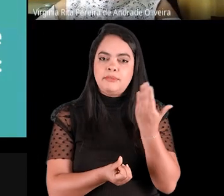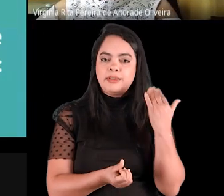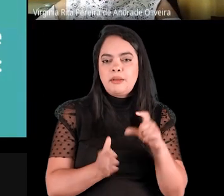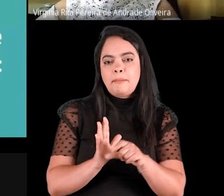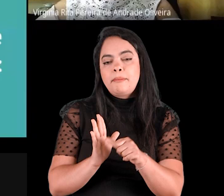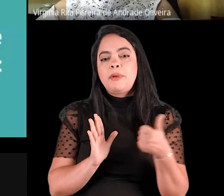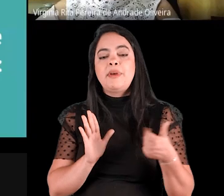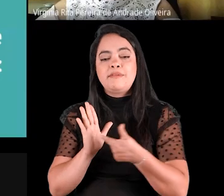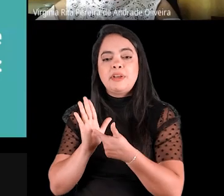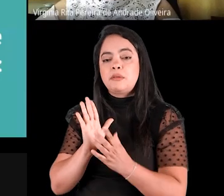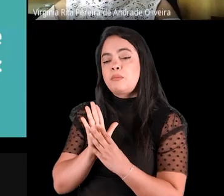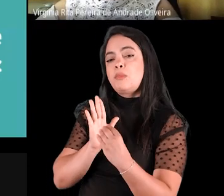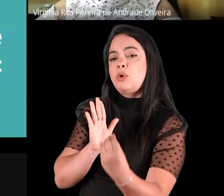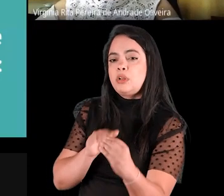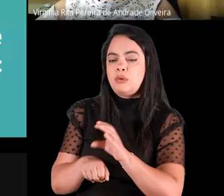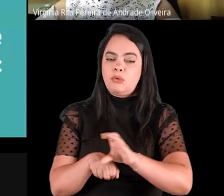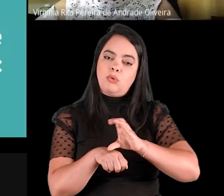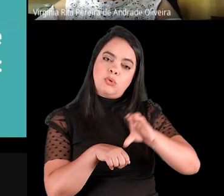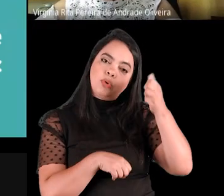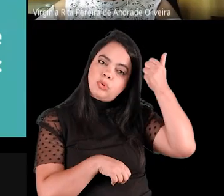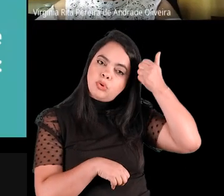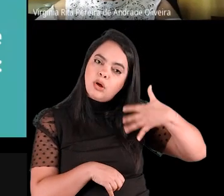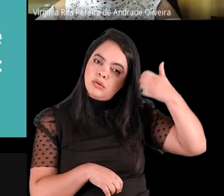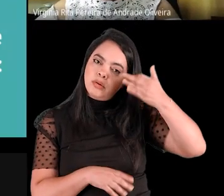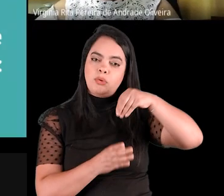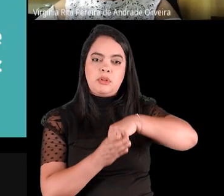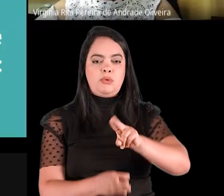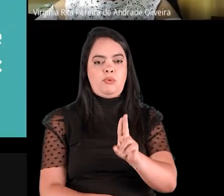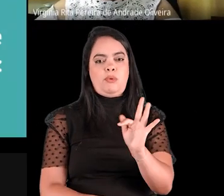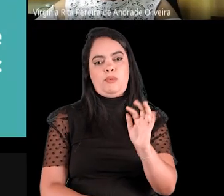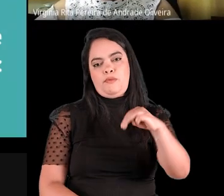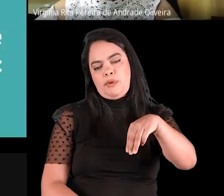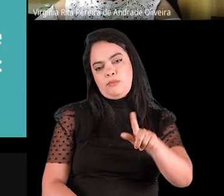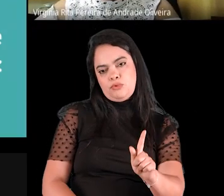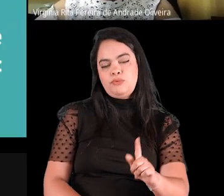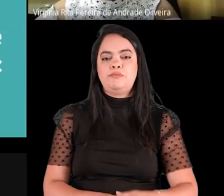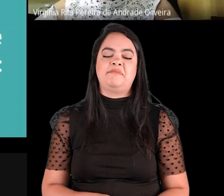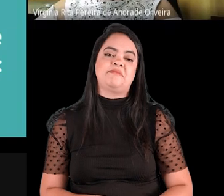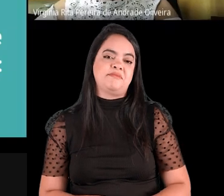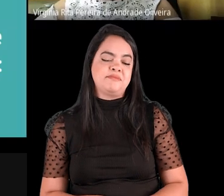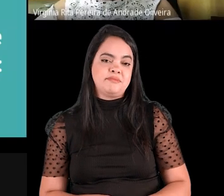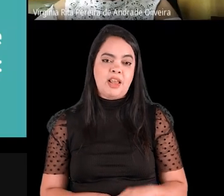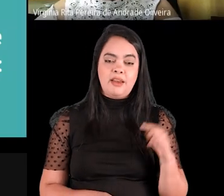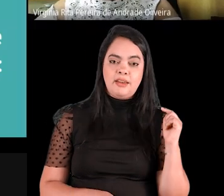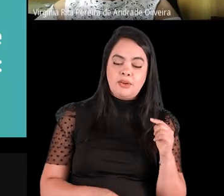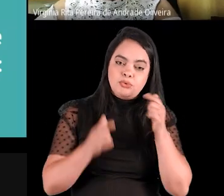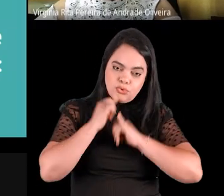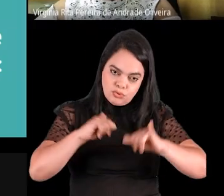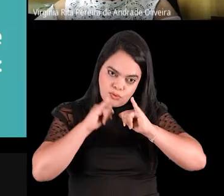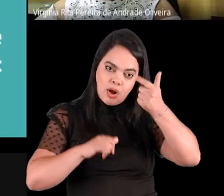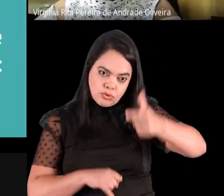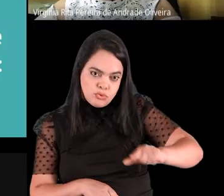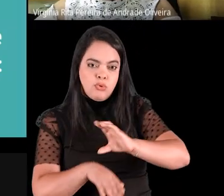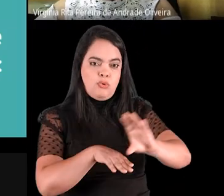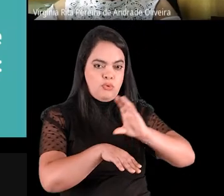de audiodescrição que ela montou da própria UFMG, né, então assim, a hora que ela divulgar de novo, se ele